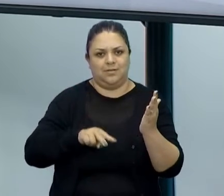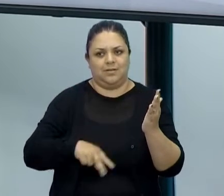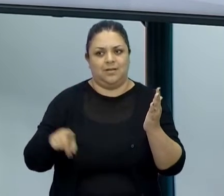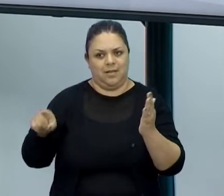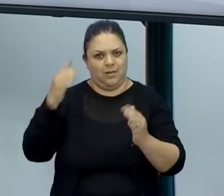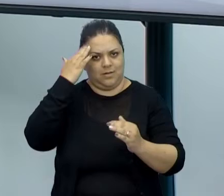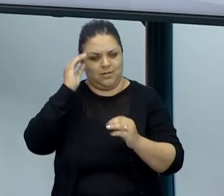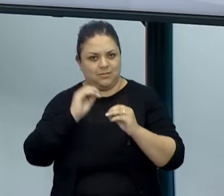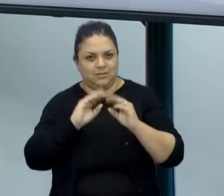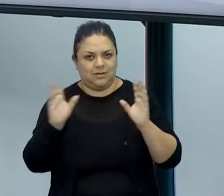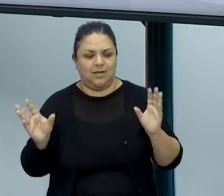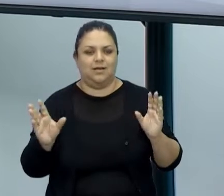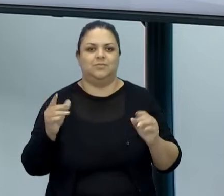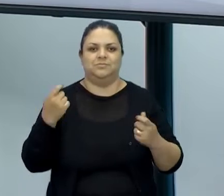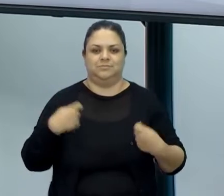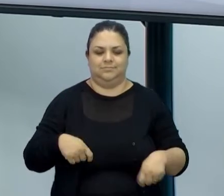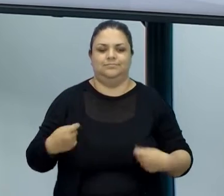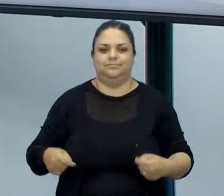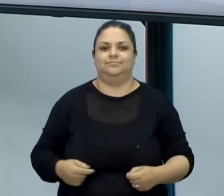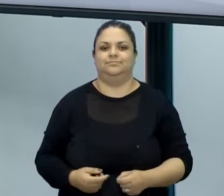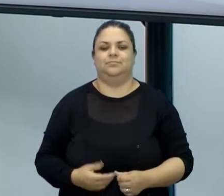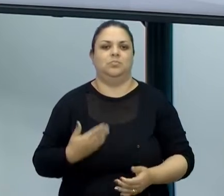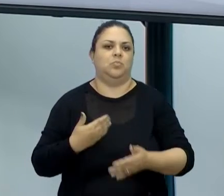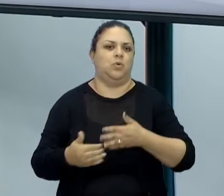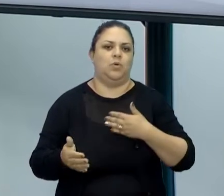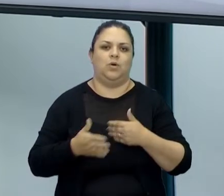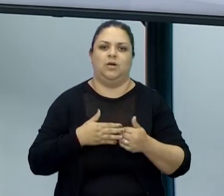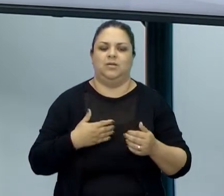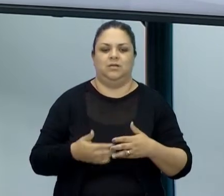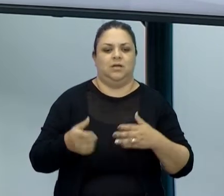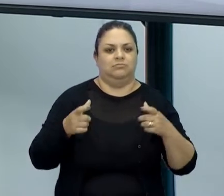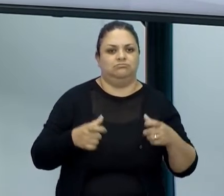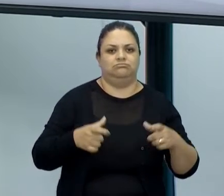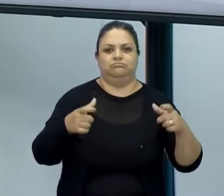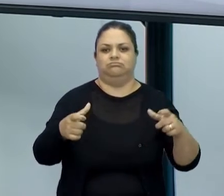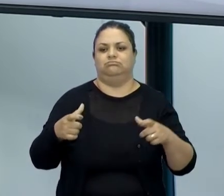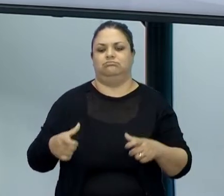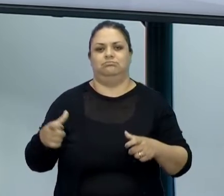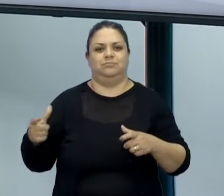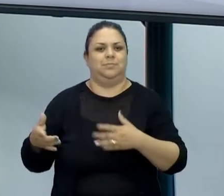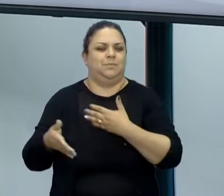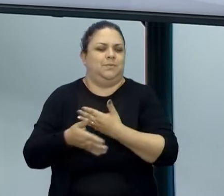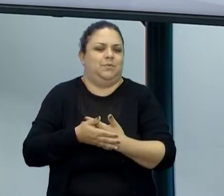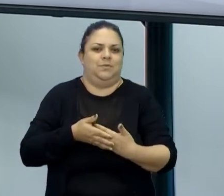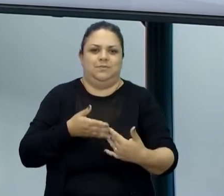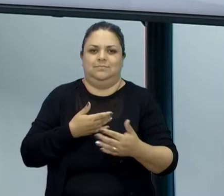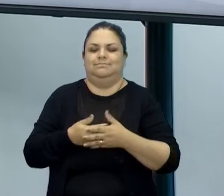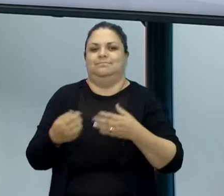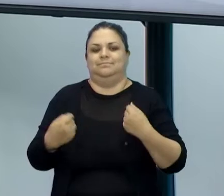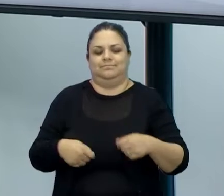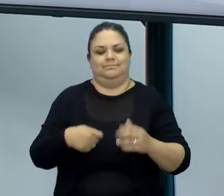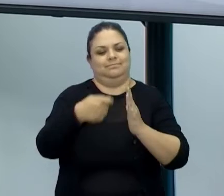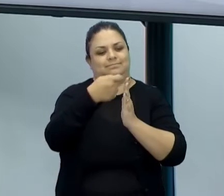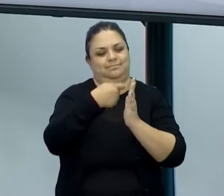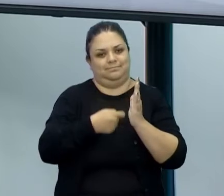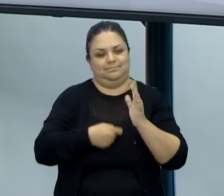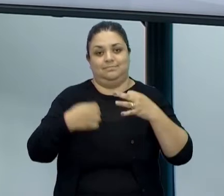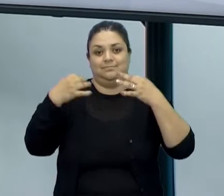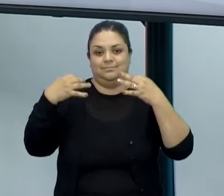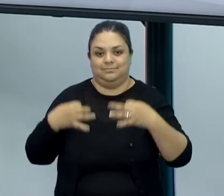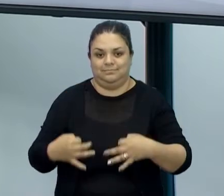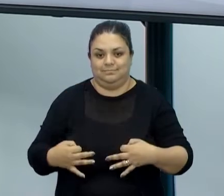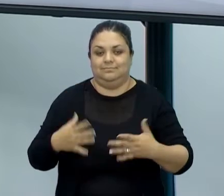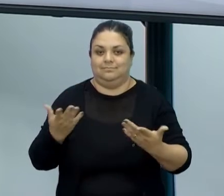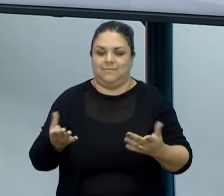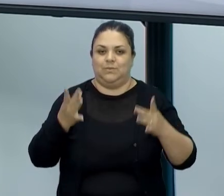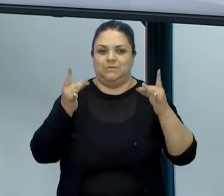ser muito claro, não importa em que ambiente você está fazendo. Então, a desvantagem da descrição narrativa